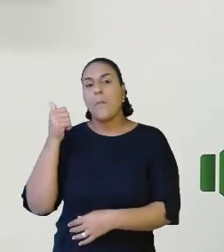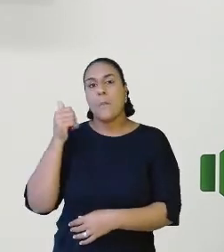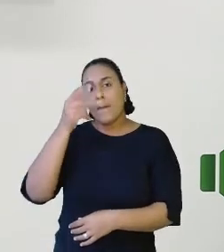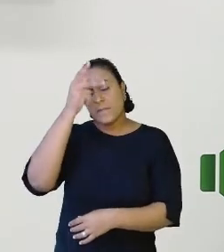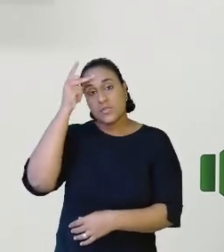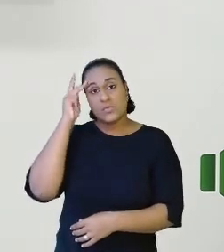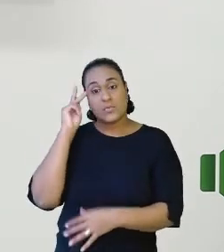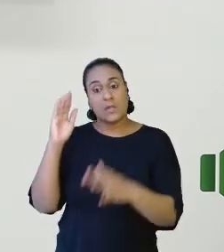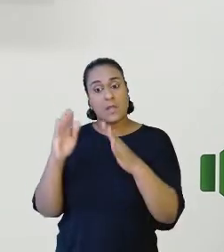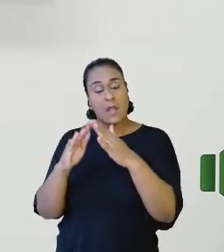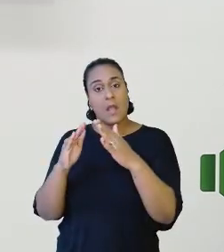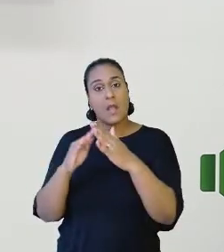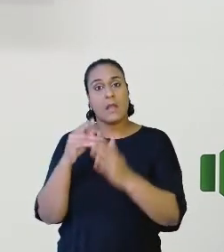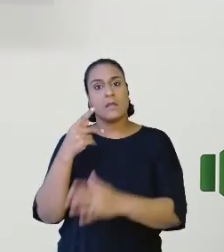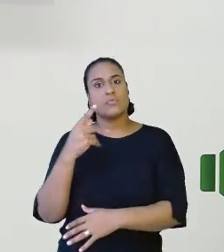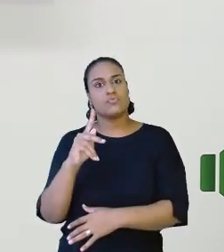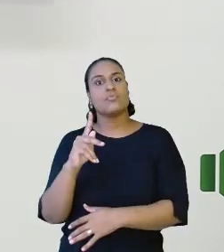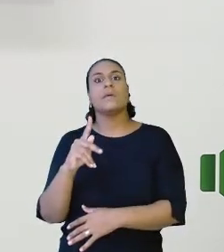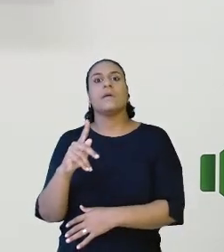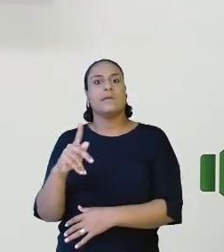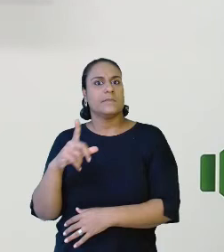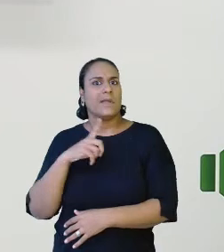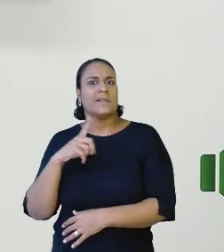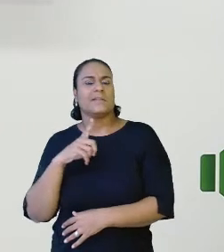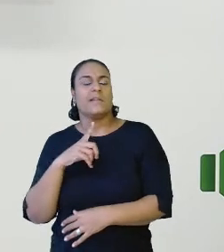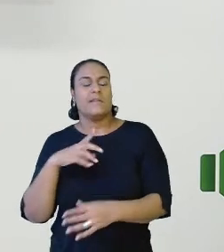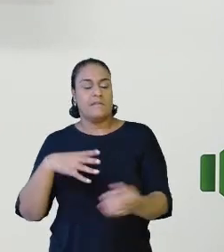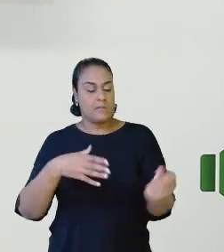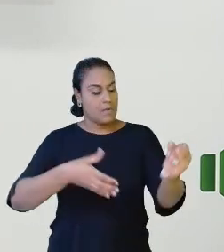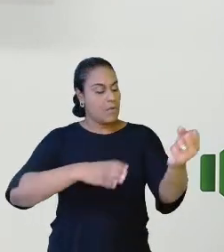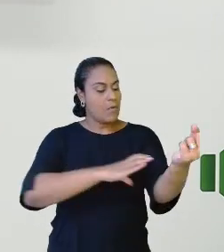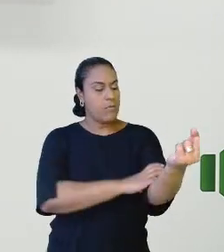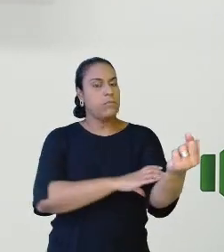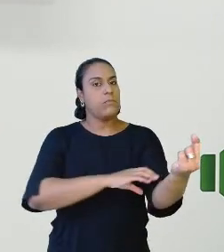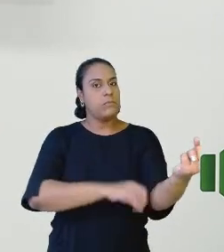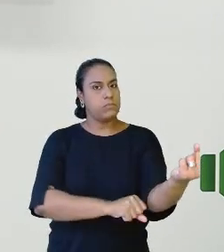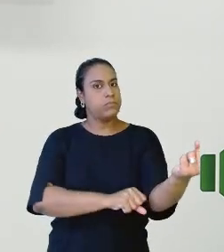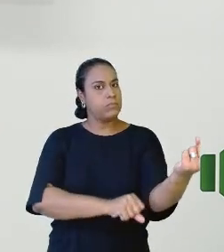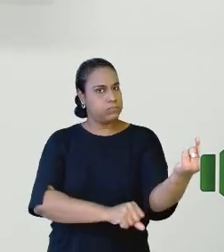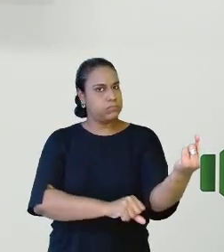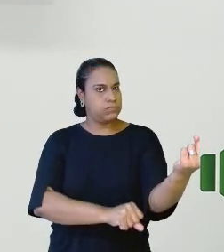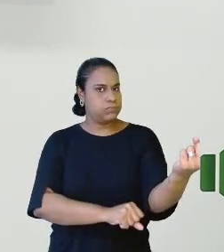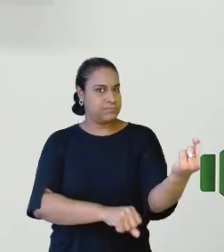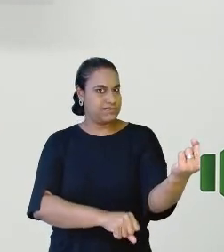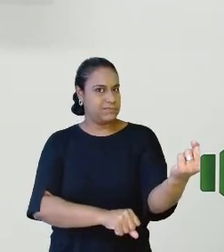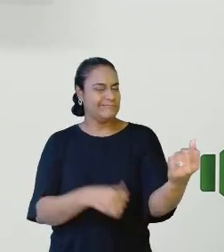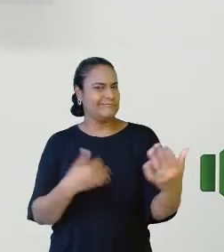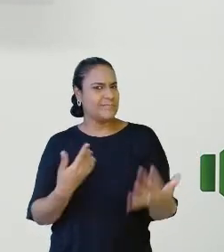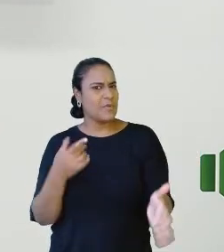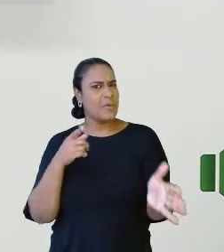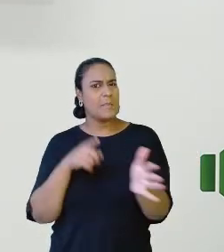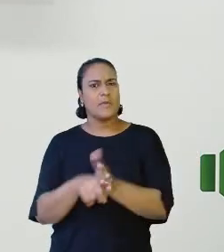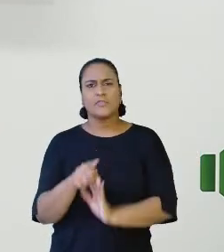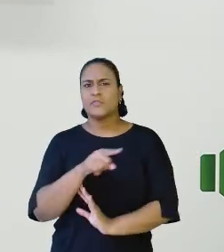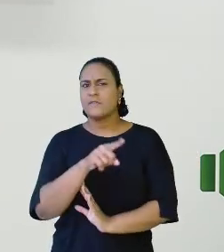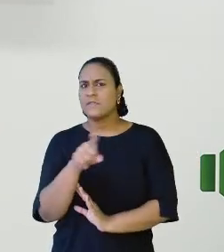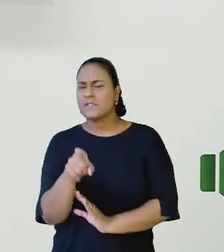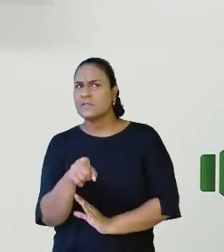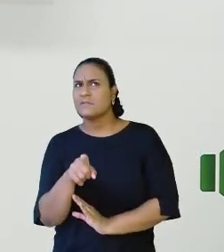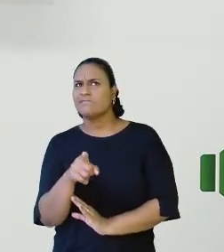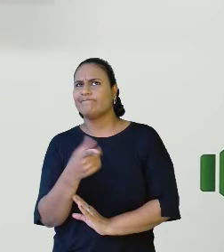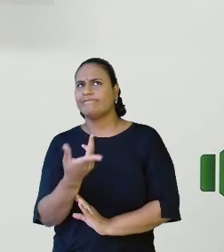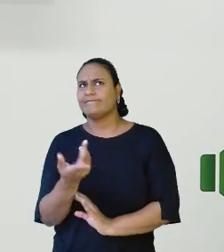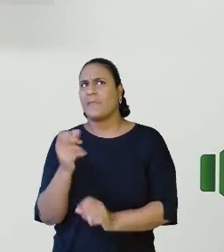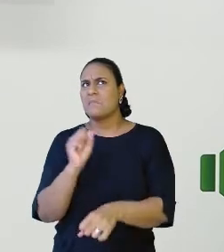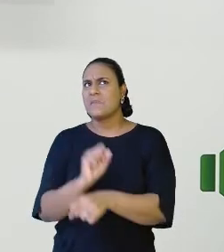já teve a pressão, já mediu, já aferiu a pressão. E aí eu pergunto, mas vocês já pararam